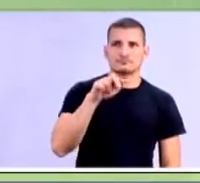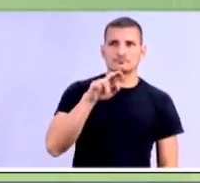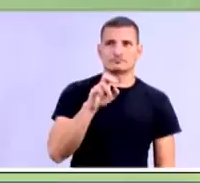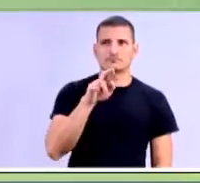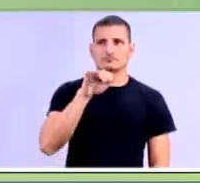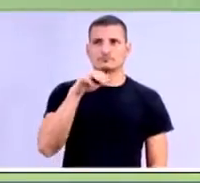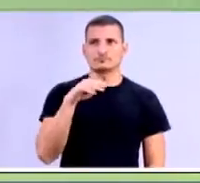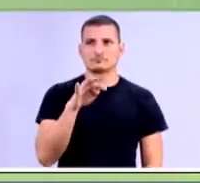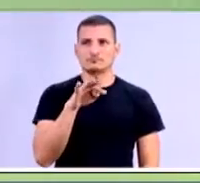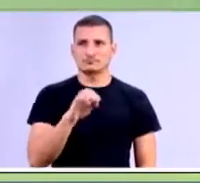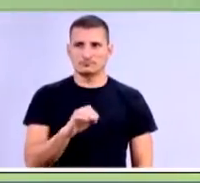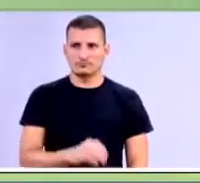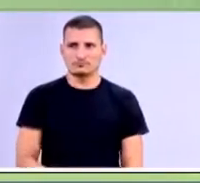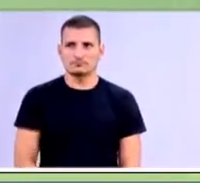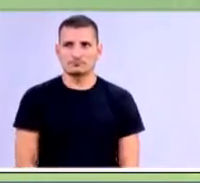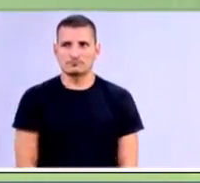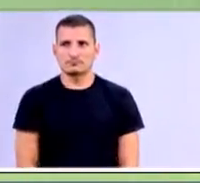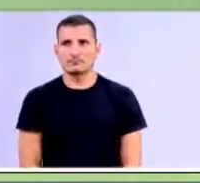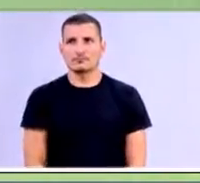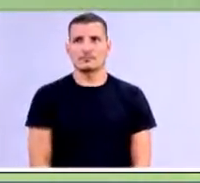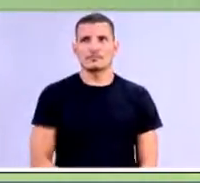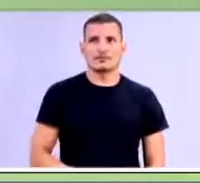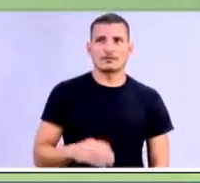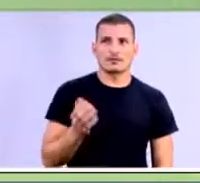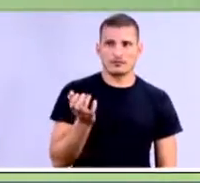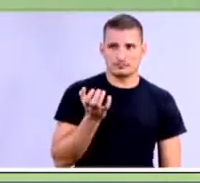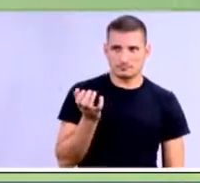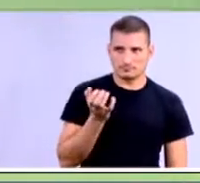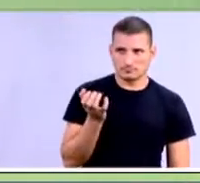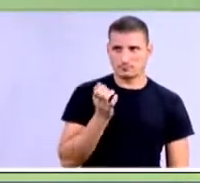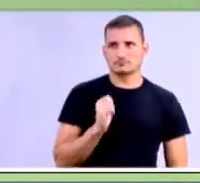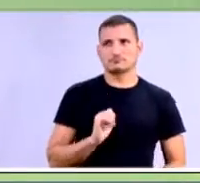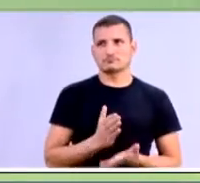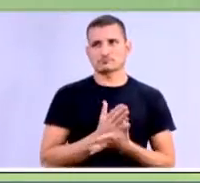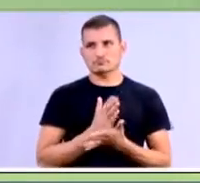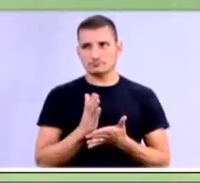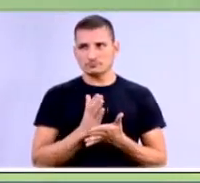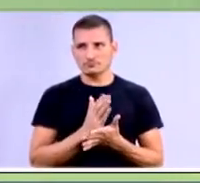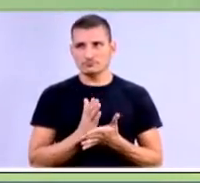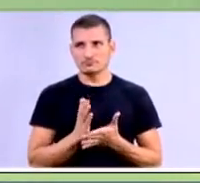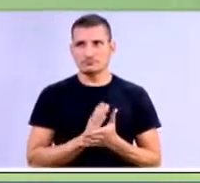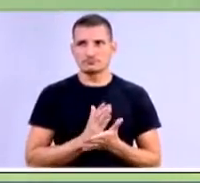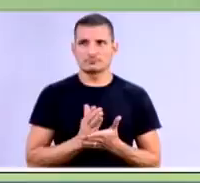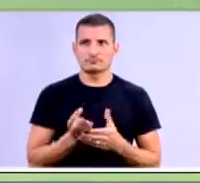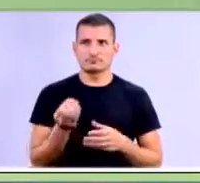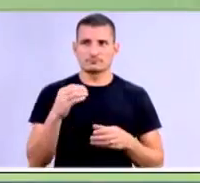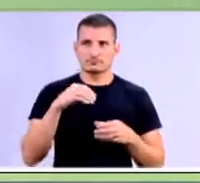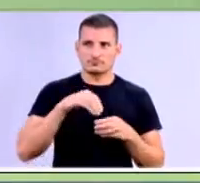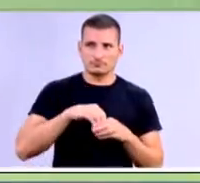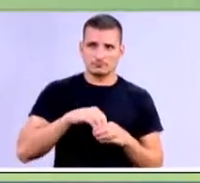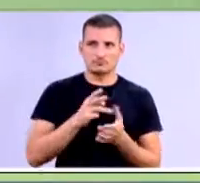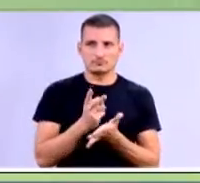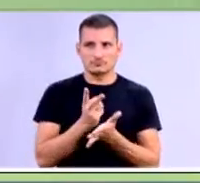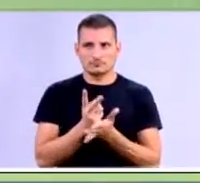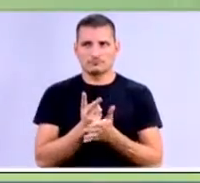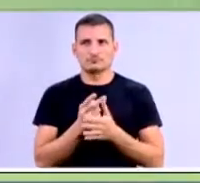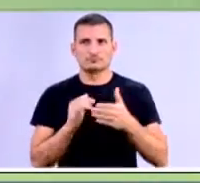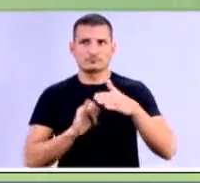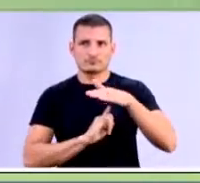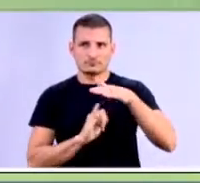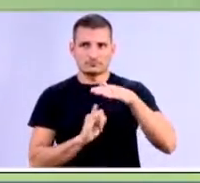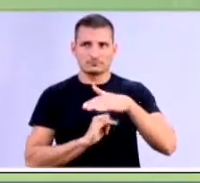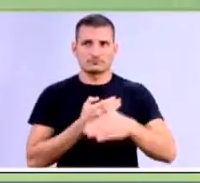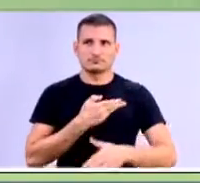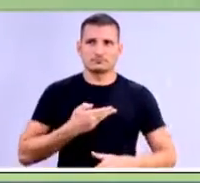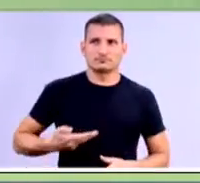para o requerimento. Requerer algo dentro de uma mesma instituição